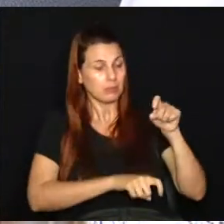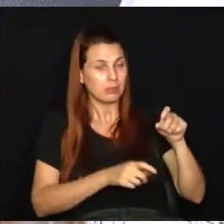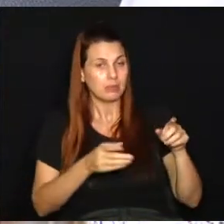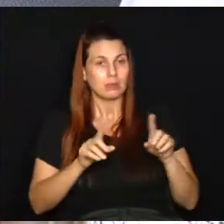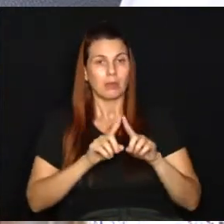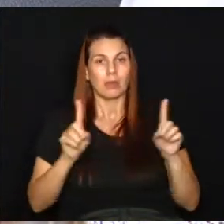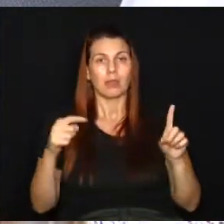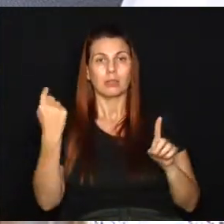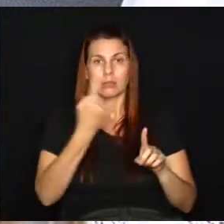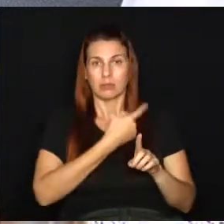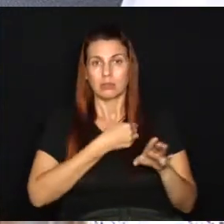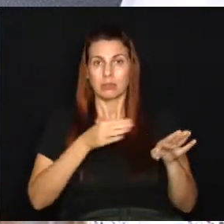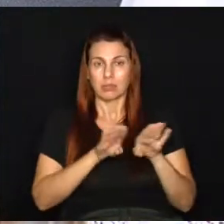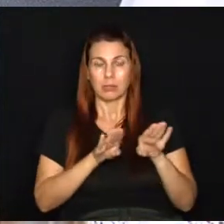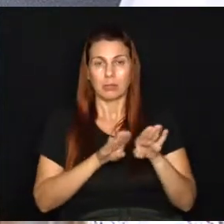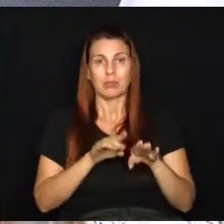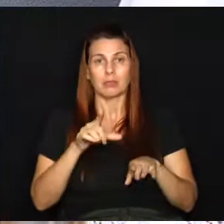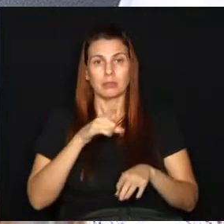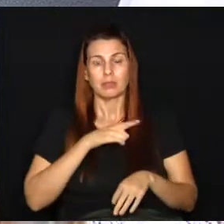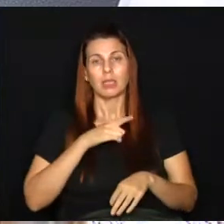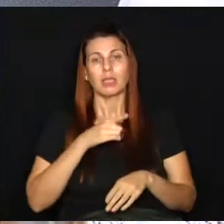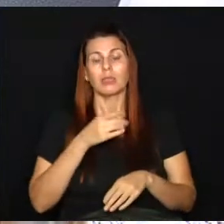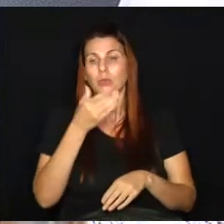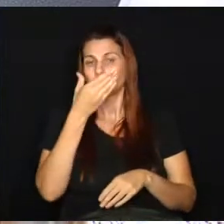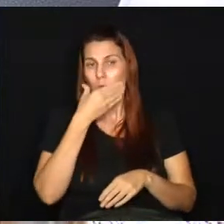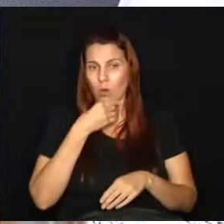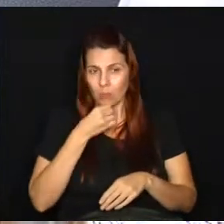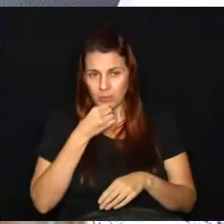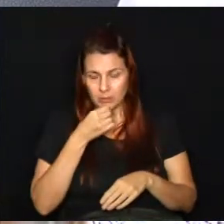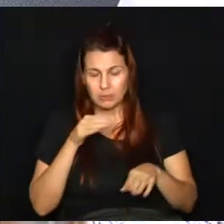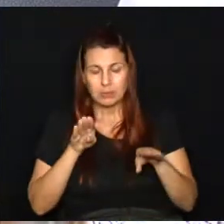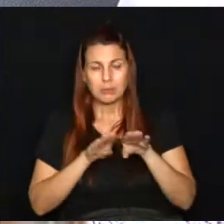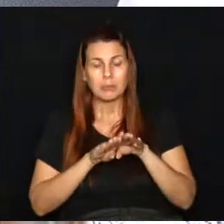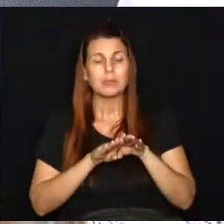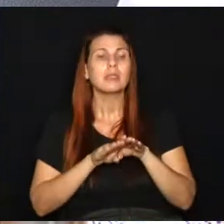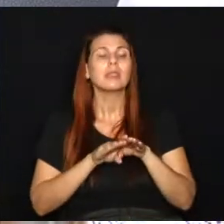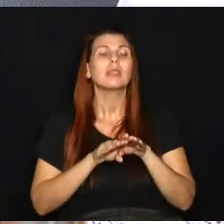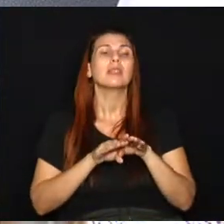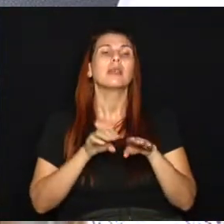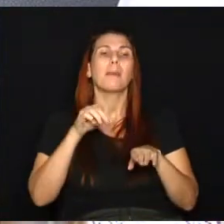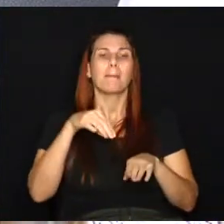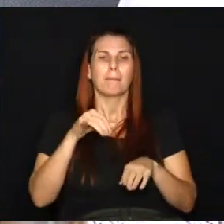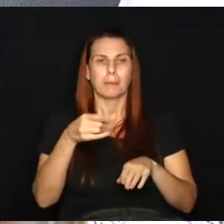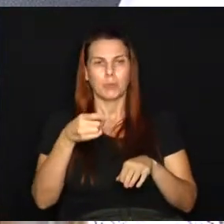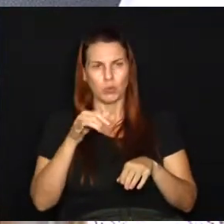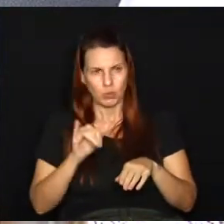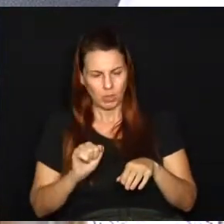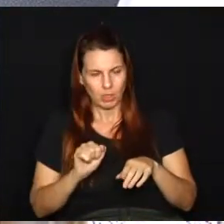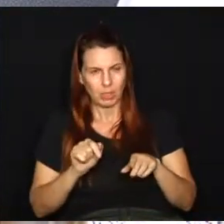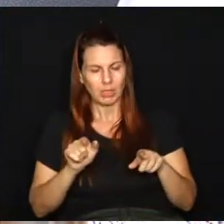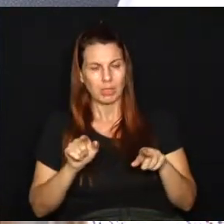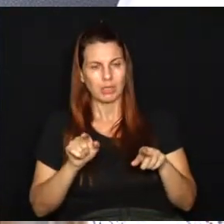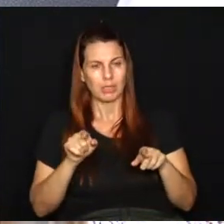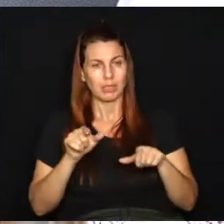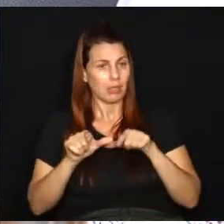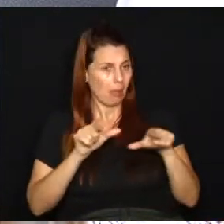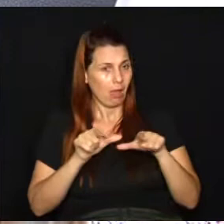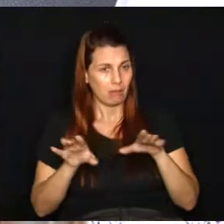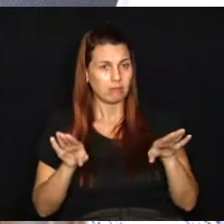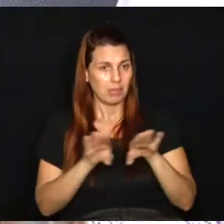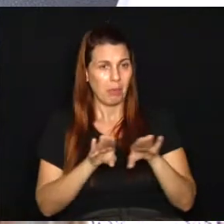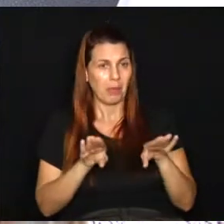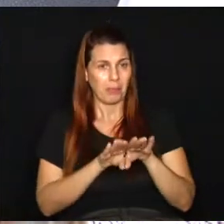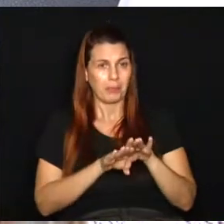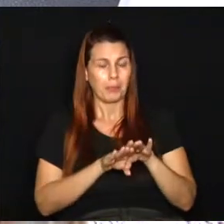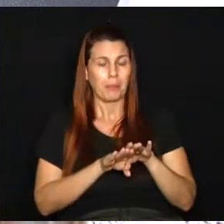temos também os héteros, né, e os mixês, bissexuais, que fazem programas também. Então,